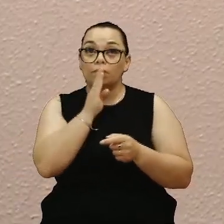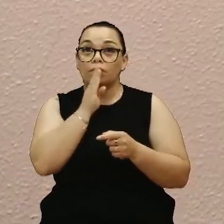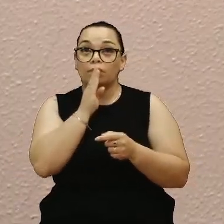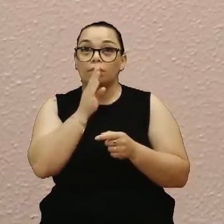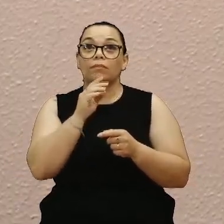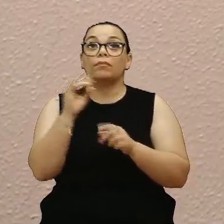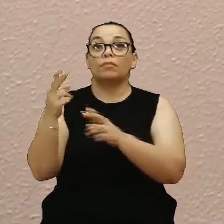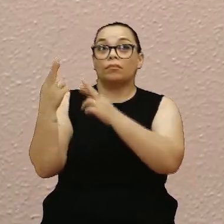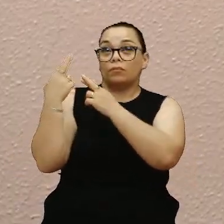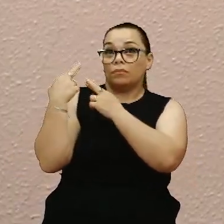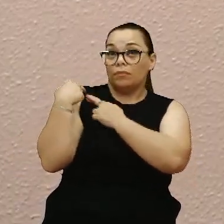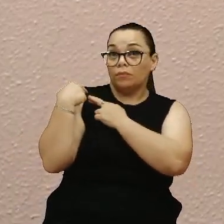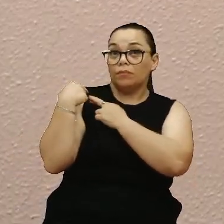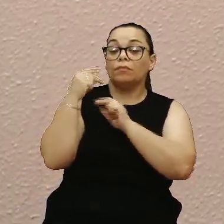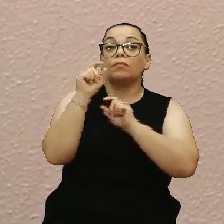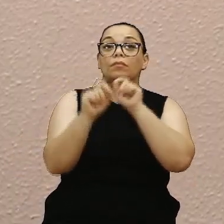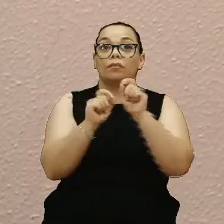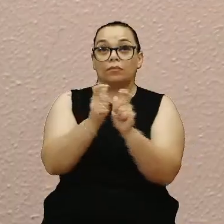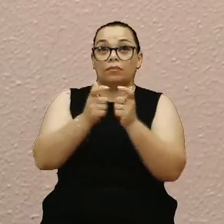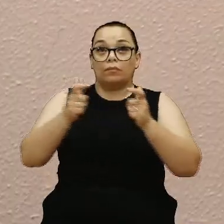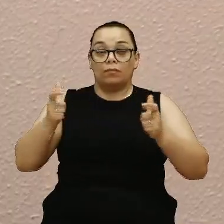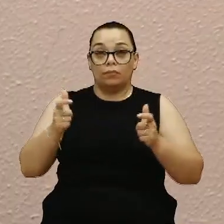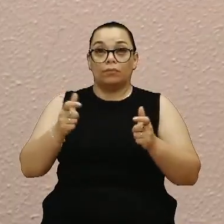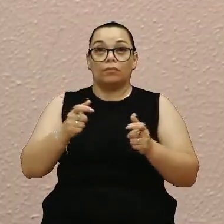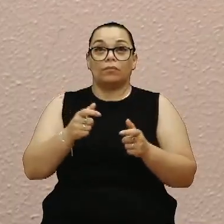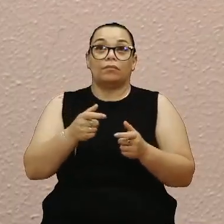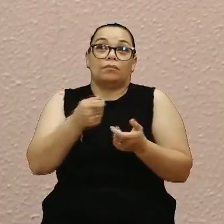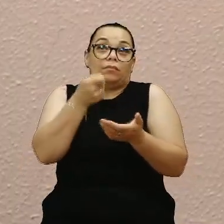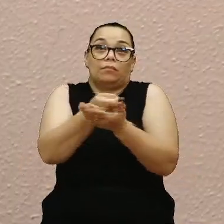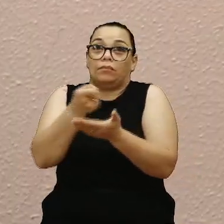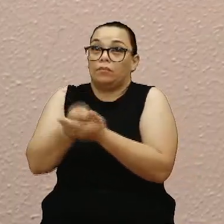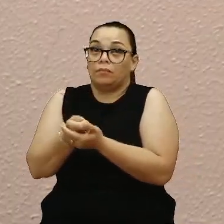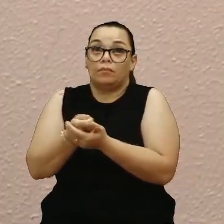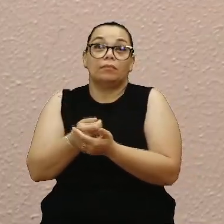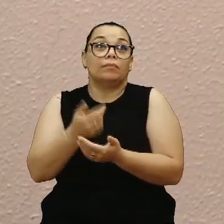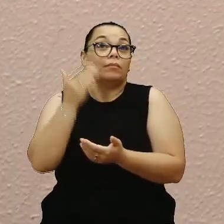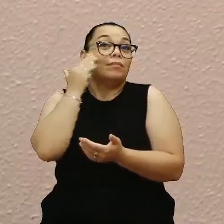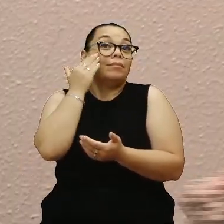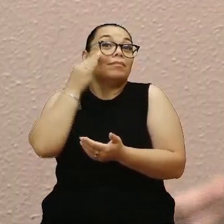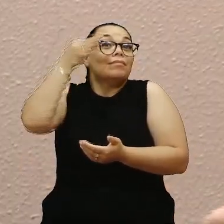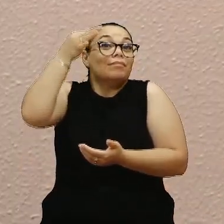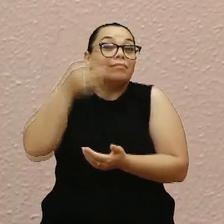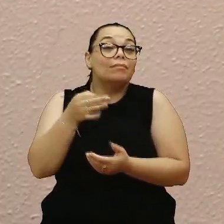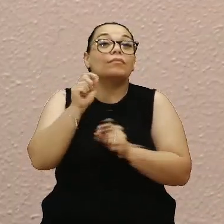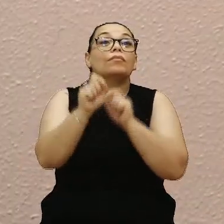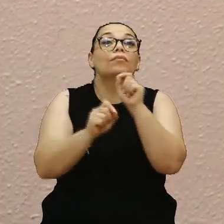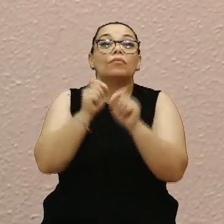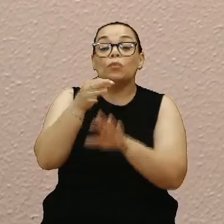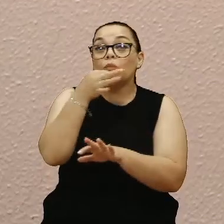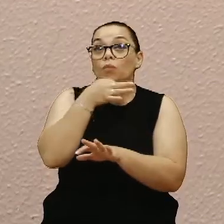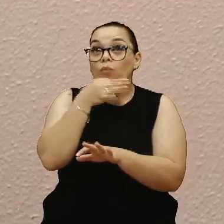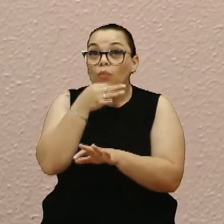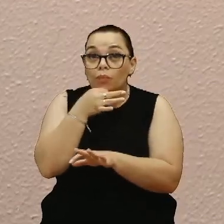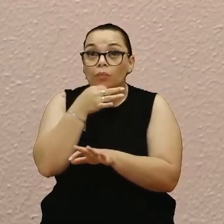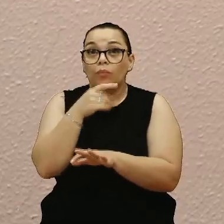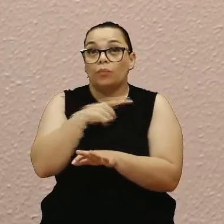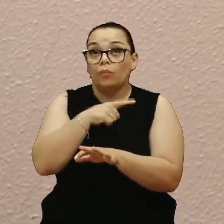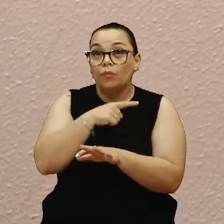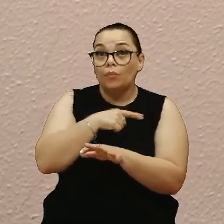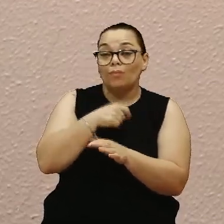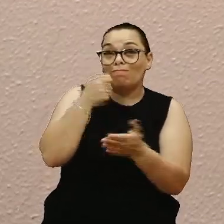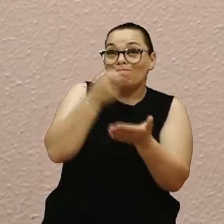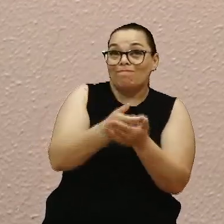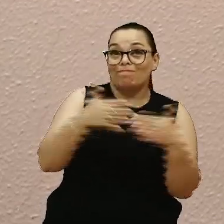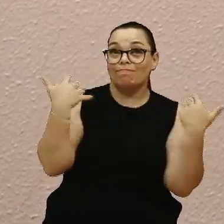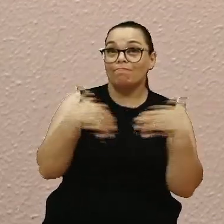elas são responsáveis pelo aumento considerável da passagem. Nós queremos compreender o que leva a Caxias do Sul ter uma das